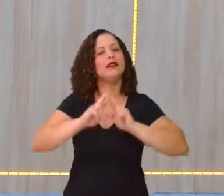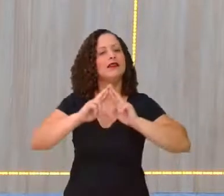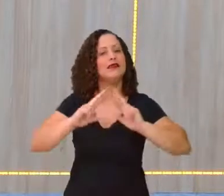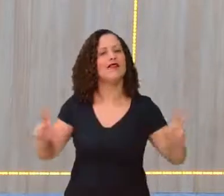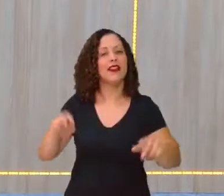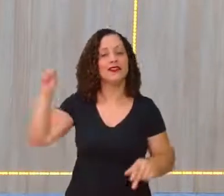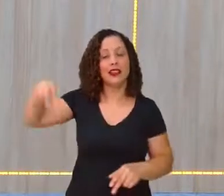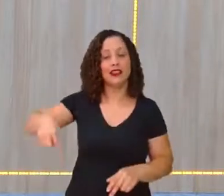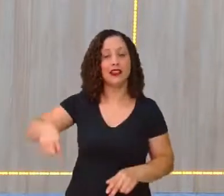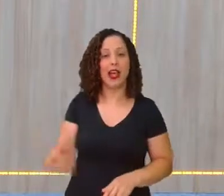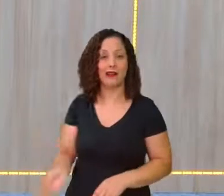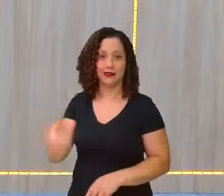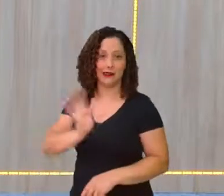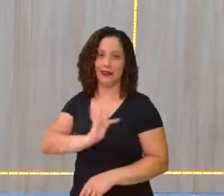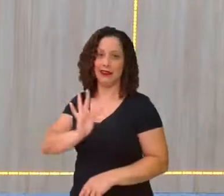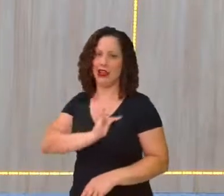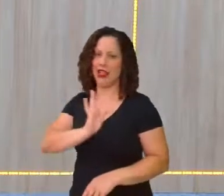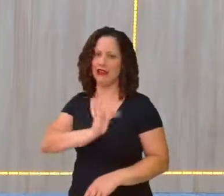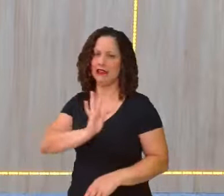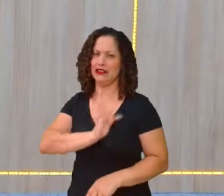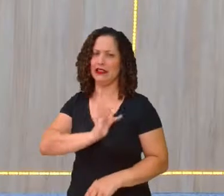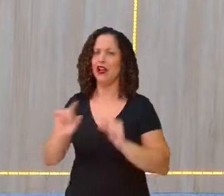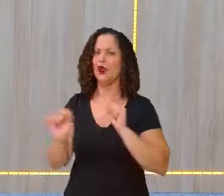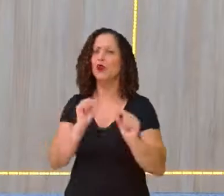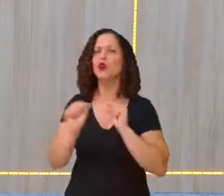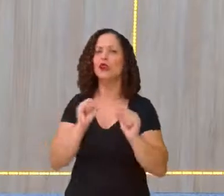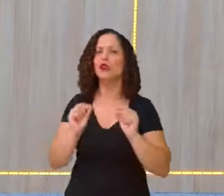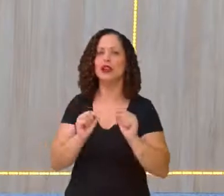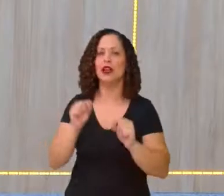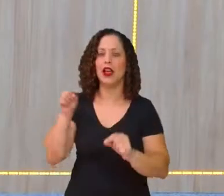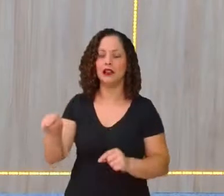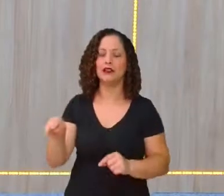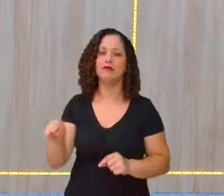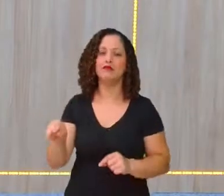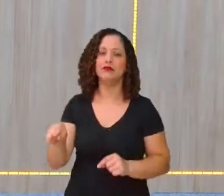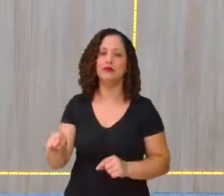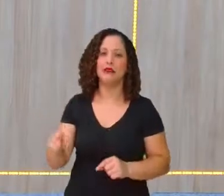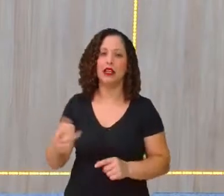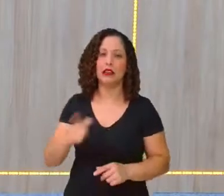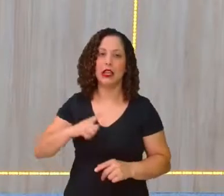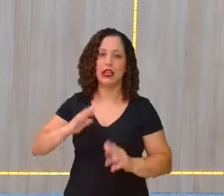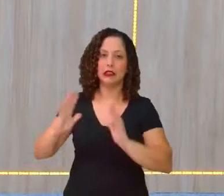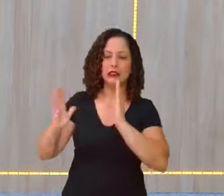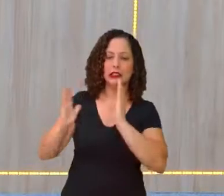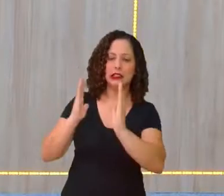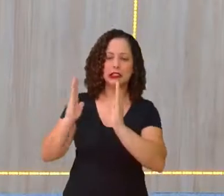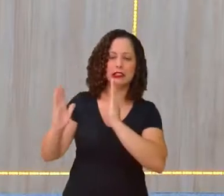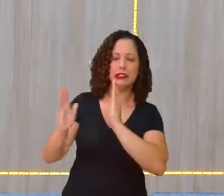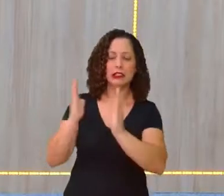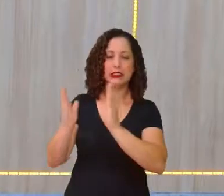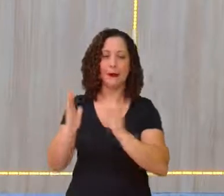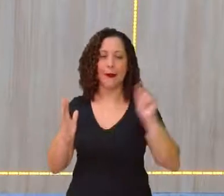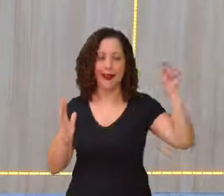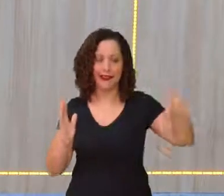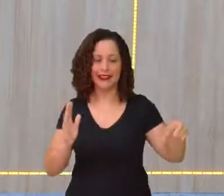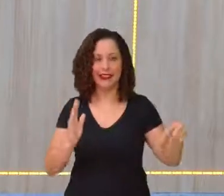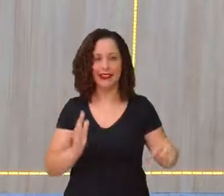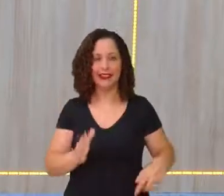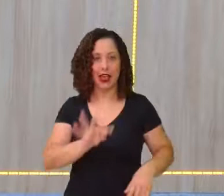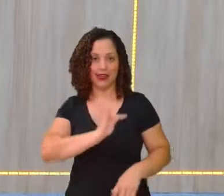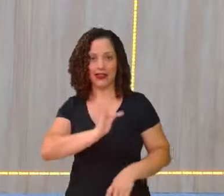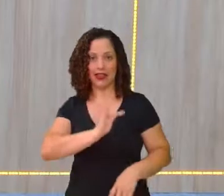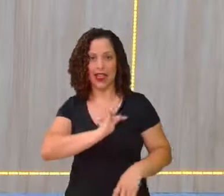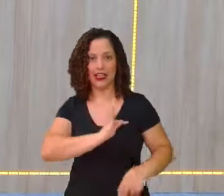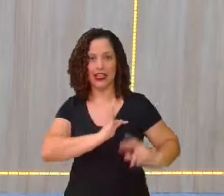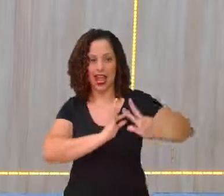judô, as técnicas são... A luta passa a maior parte do tempo em cima, né? No jiu-jitsu, a maior parte do tempo